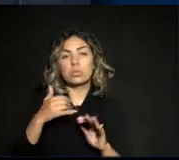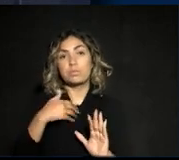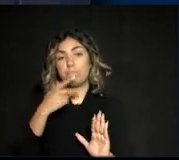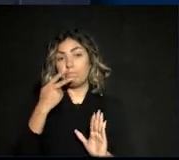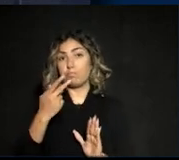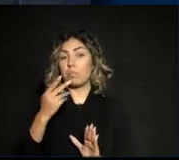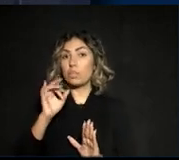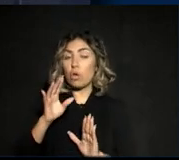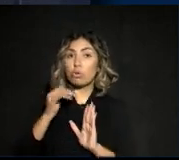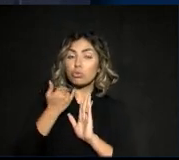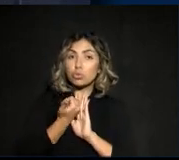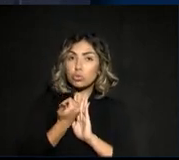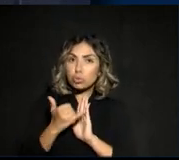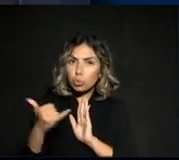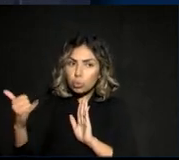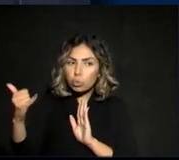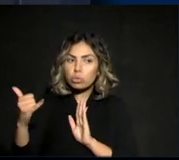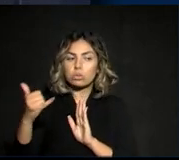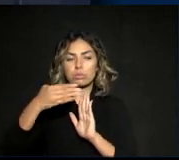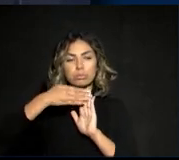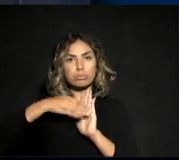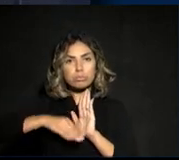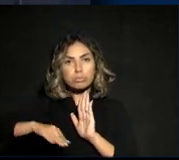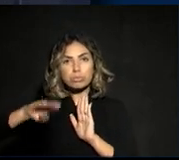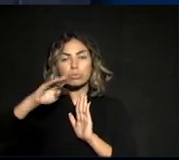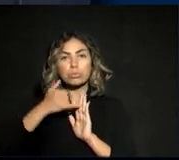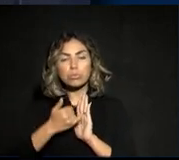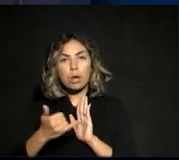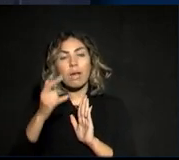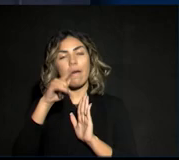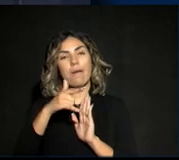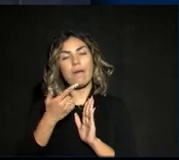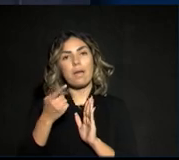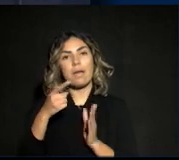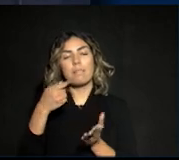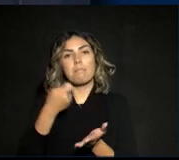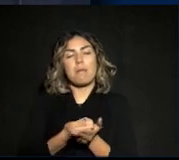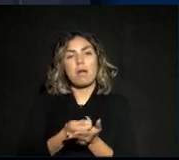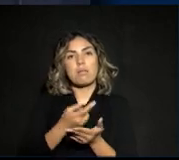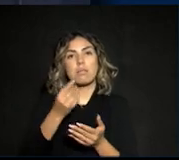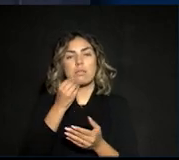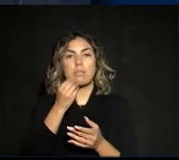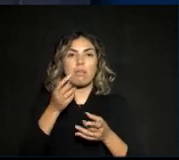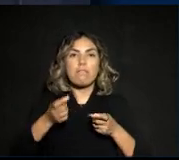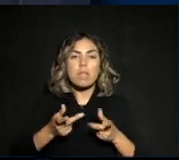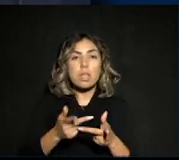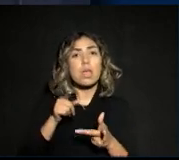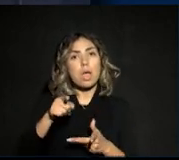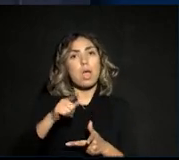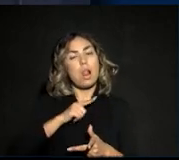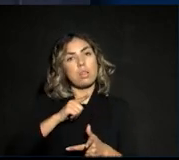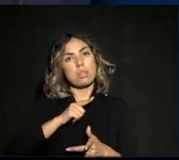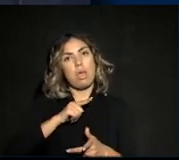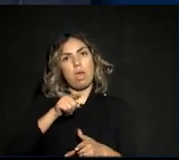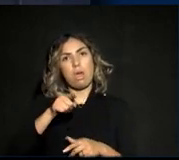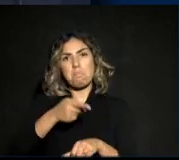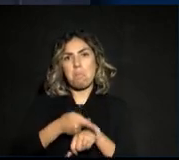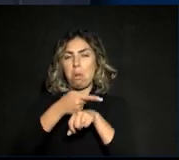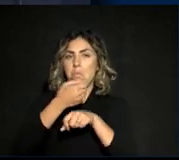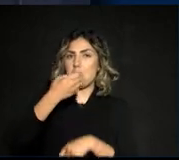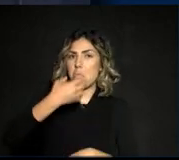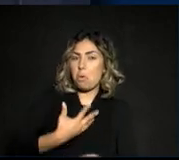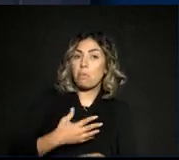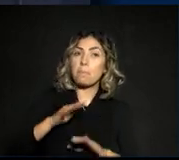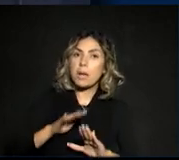estou falando da curva de juros longa, que é quanto o Tesouro paga para vender um título. Eu acho que tem muito prêmio nessa curva. Isso